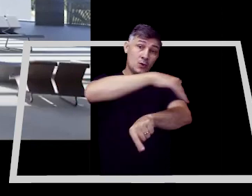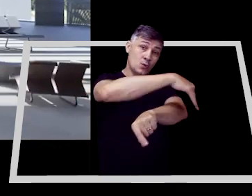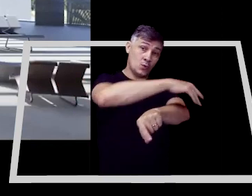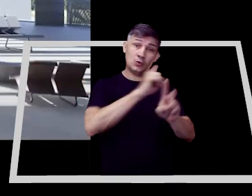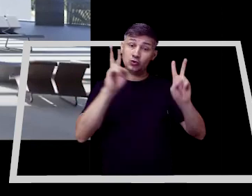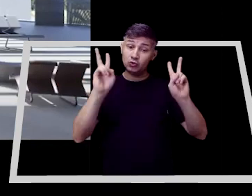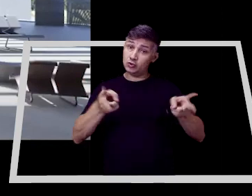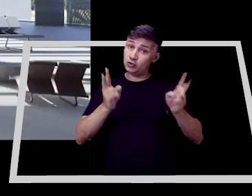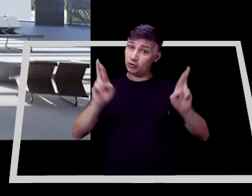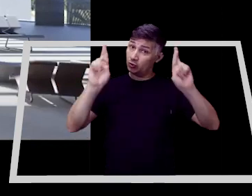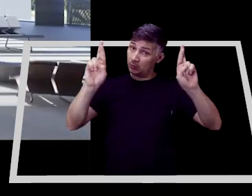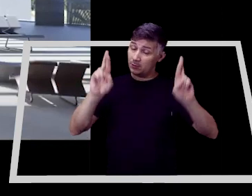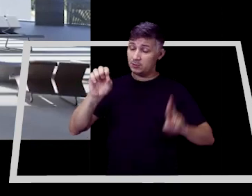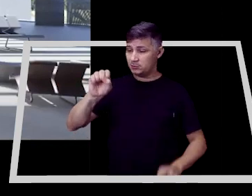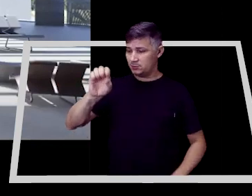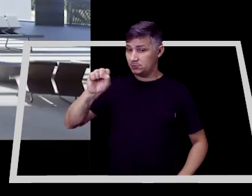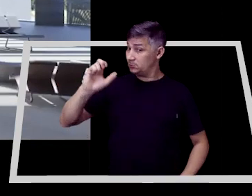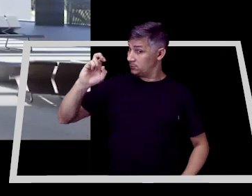SESC também como uma passagem